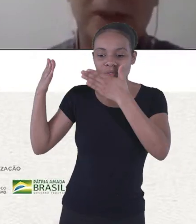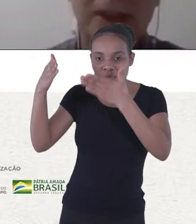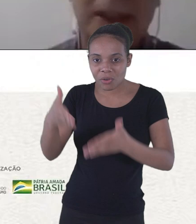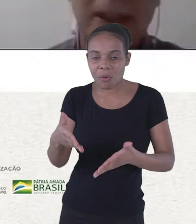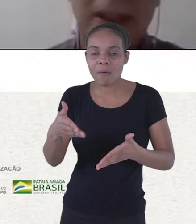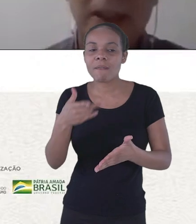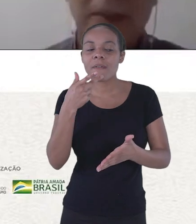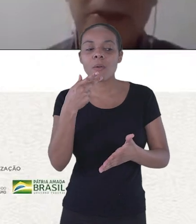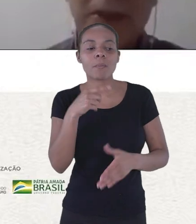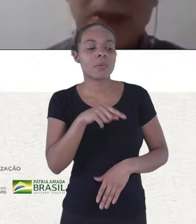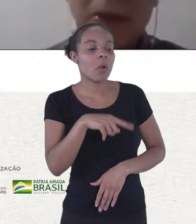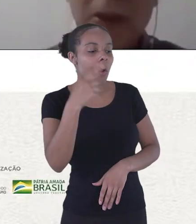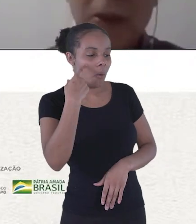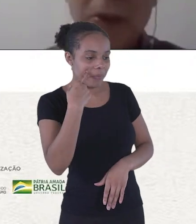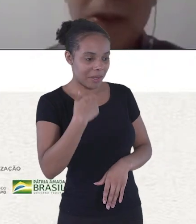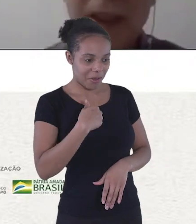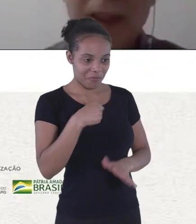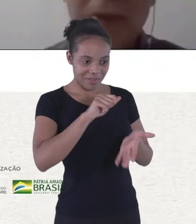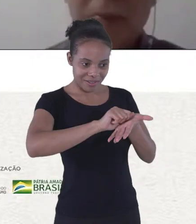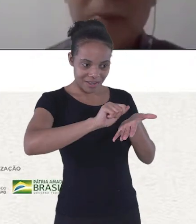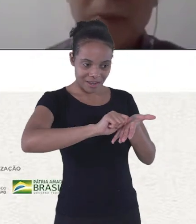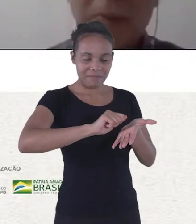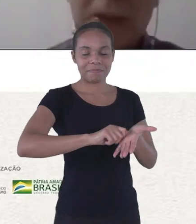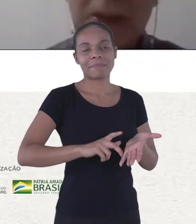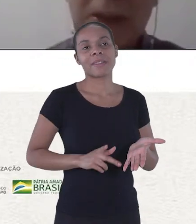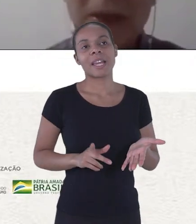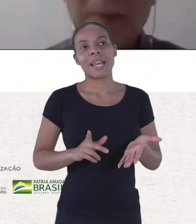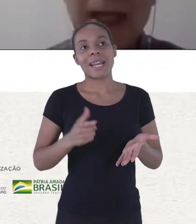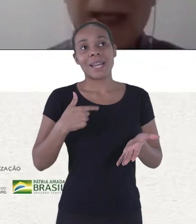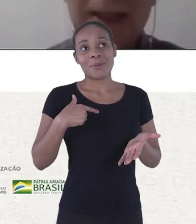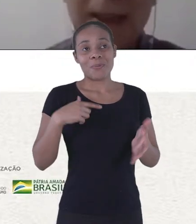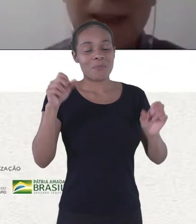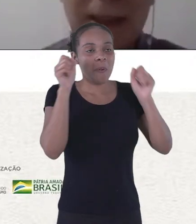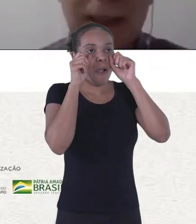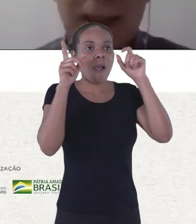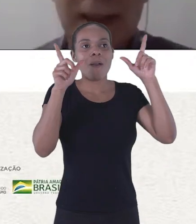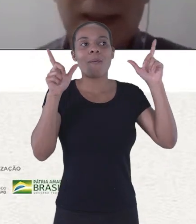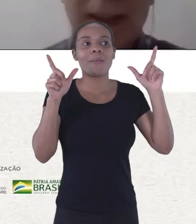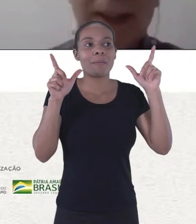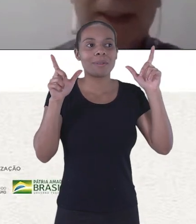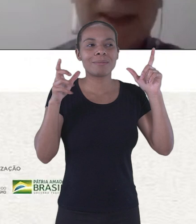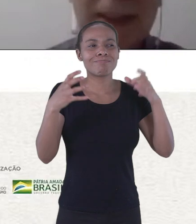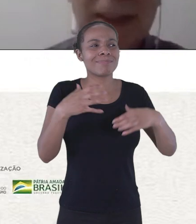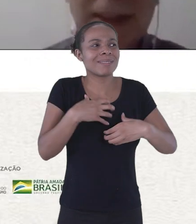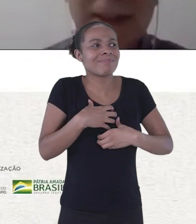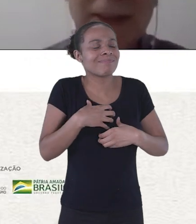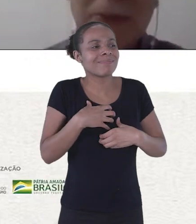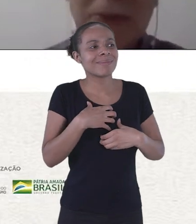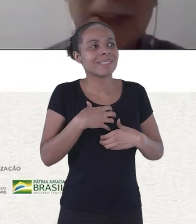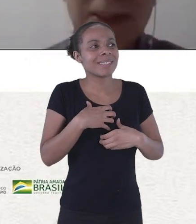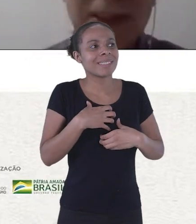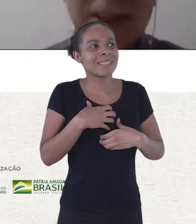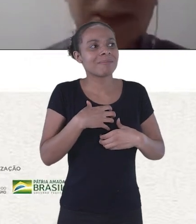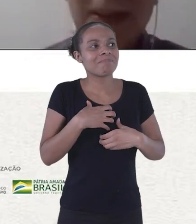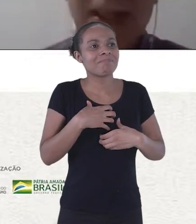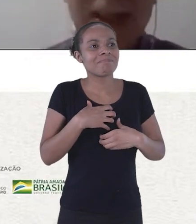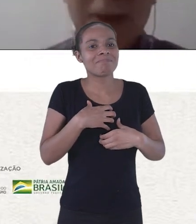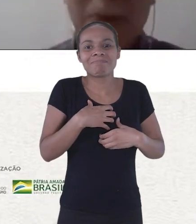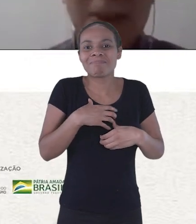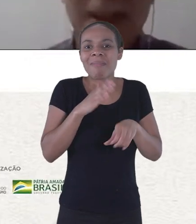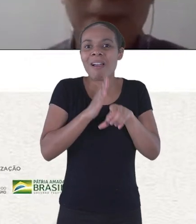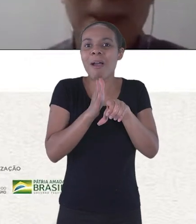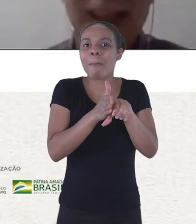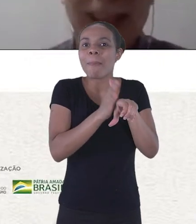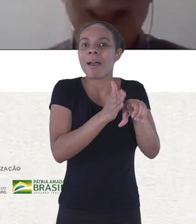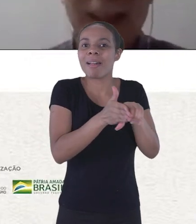livrinho aqui, imaginando que eu acordei e eu me senti uma batata, né? Ou seja,